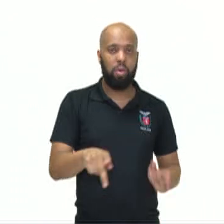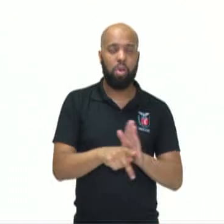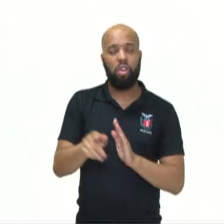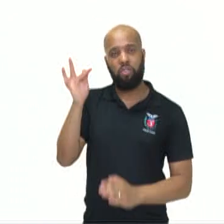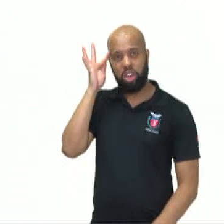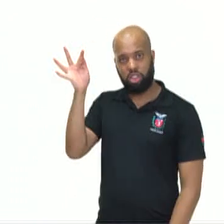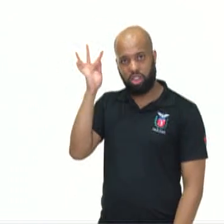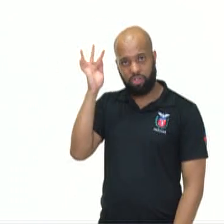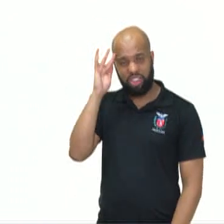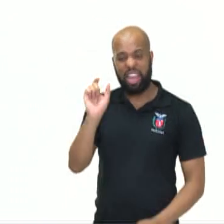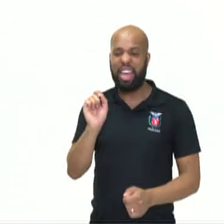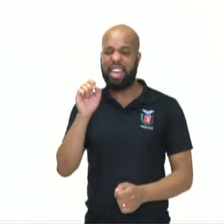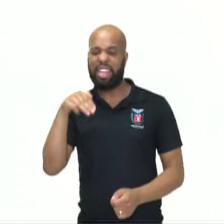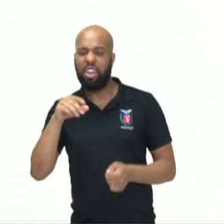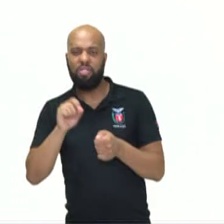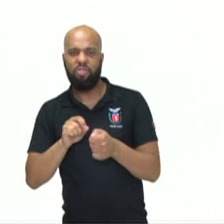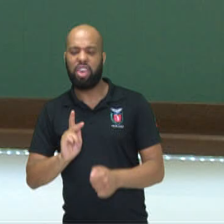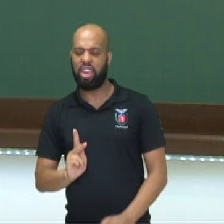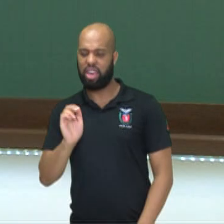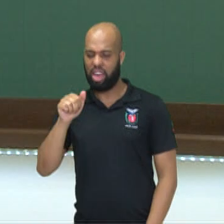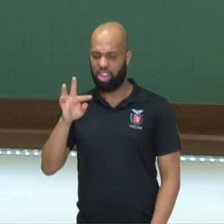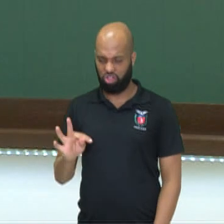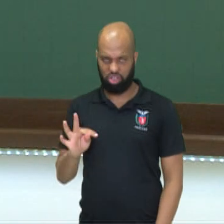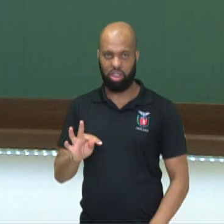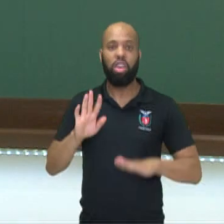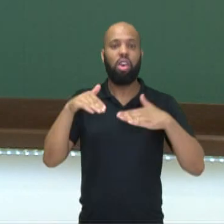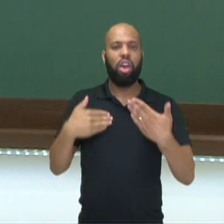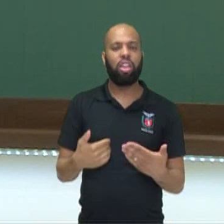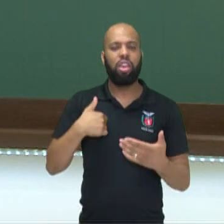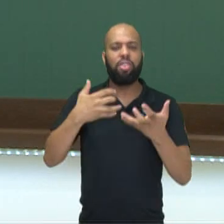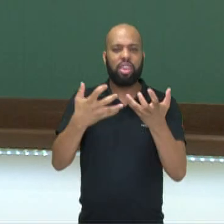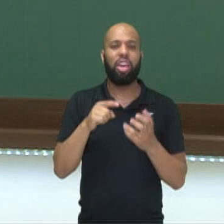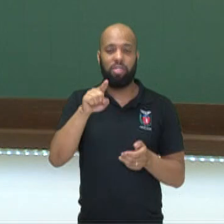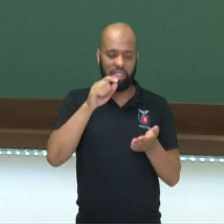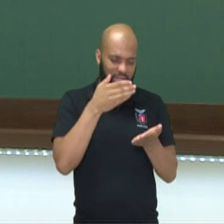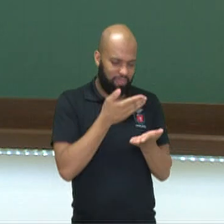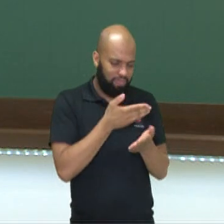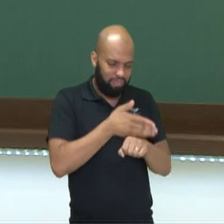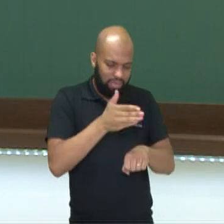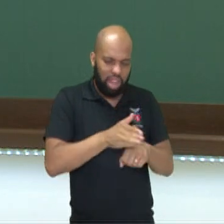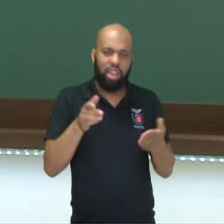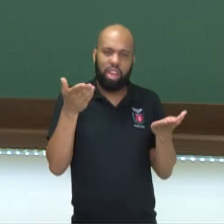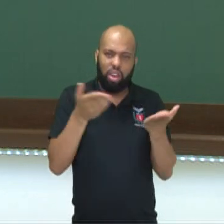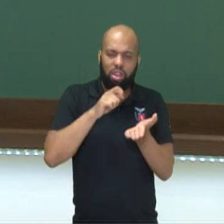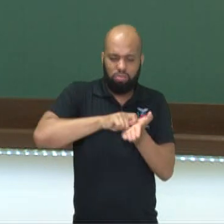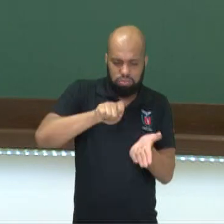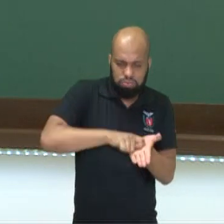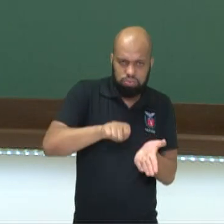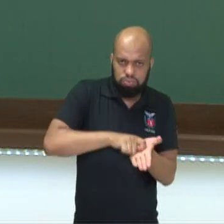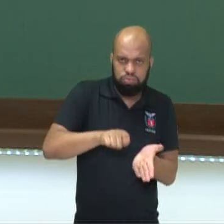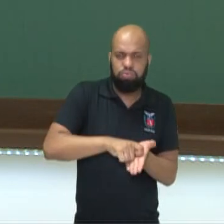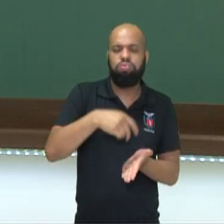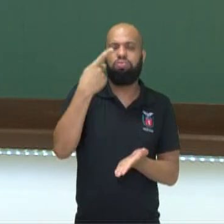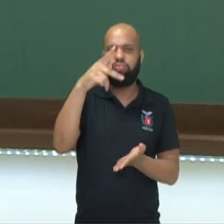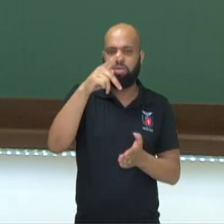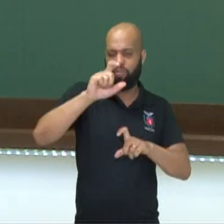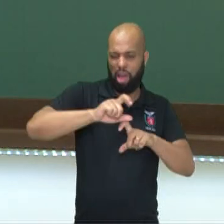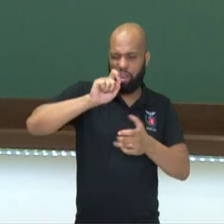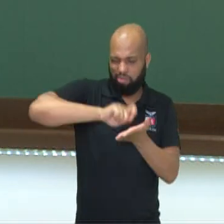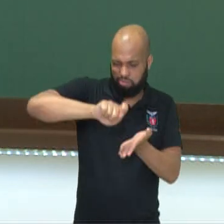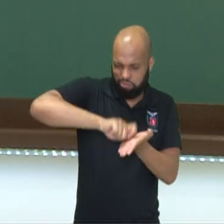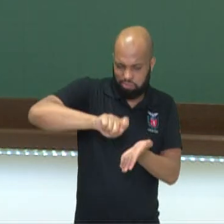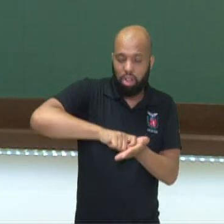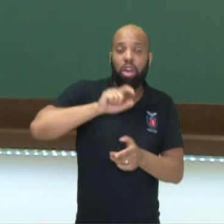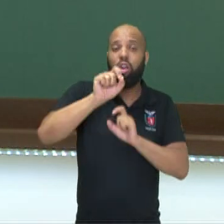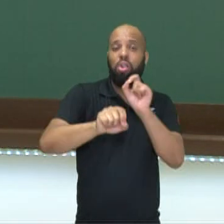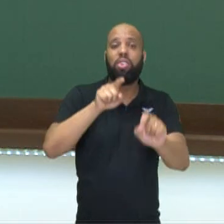filosofia provocada por Kant. Então, quero justamente que você exercite agora a sua escrita. Você vai escrever o